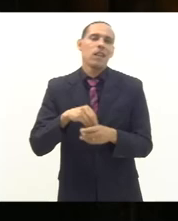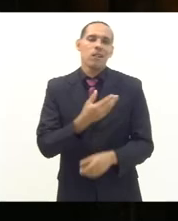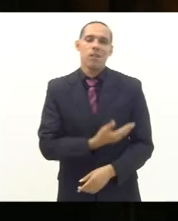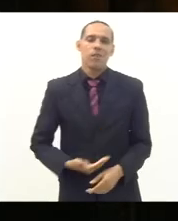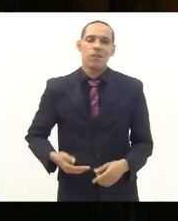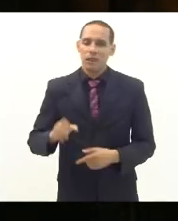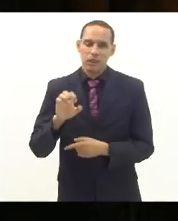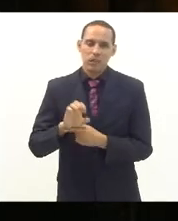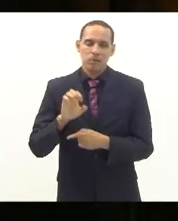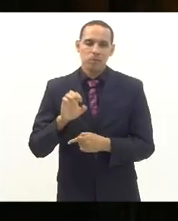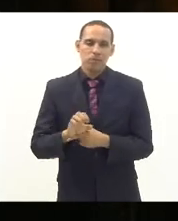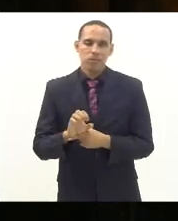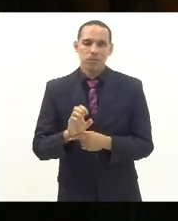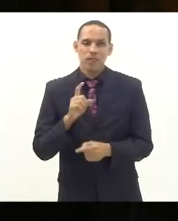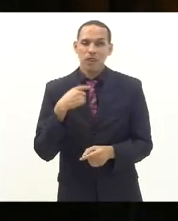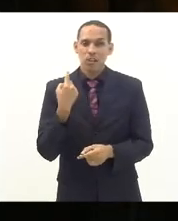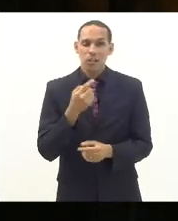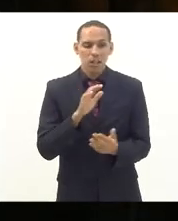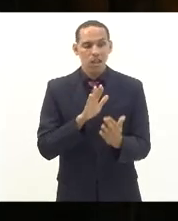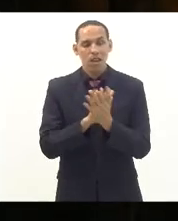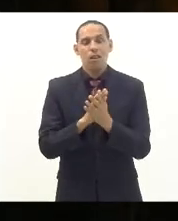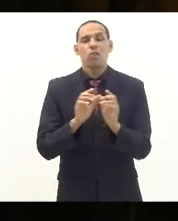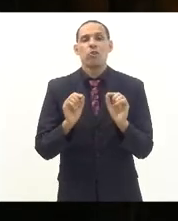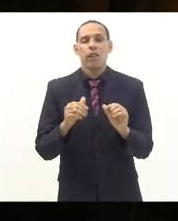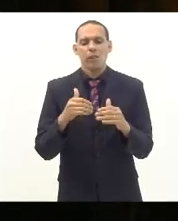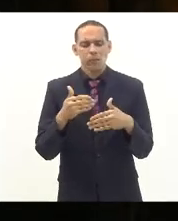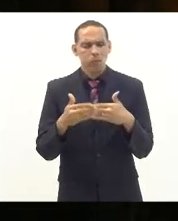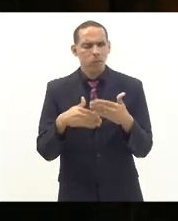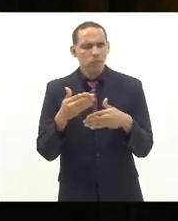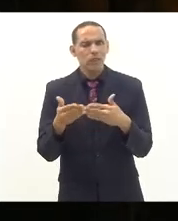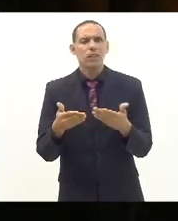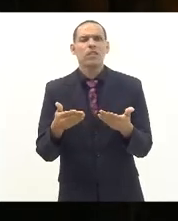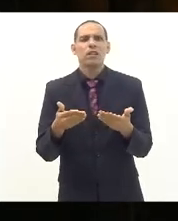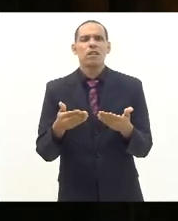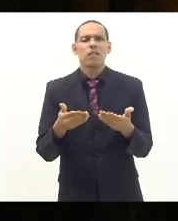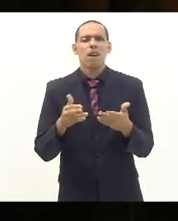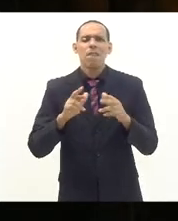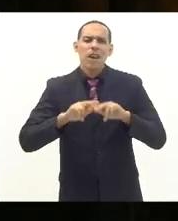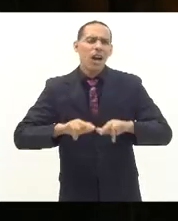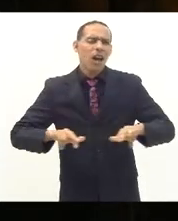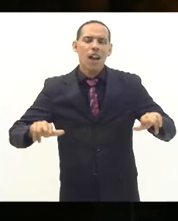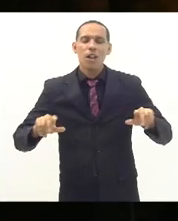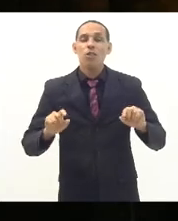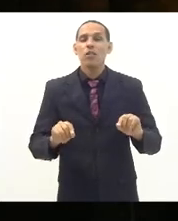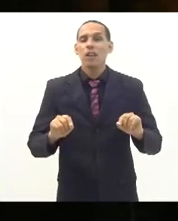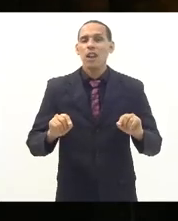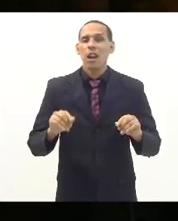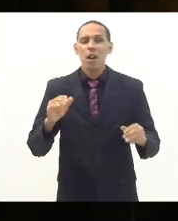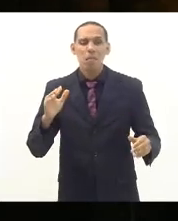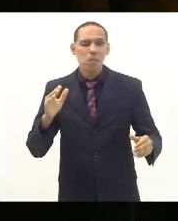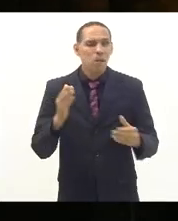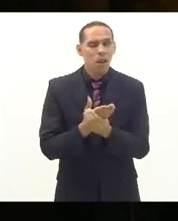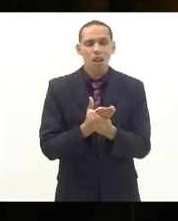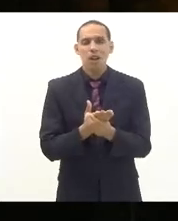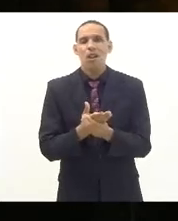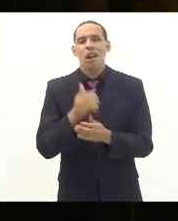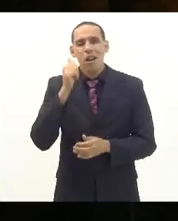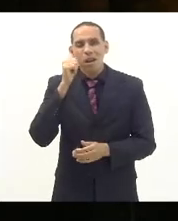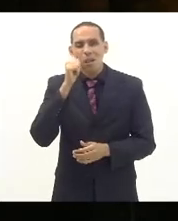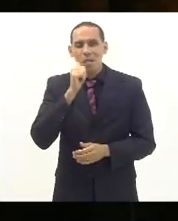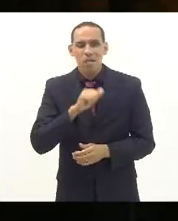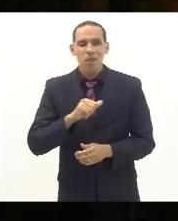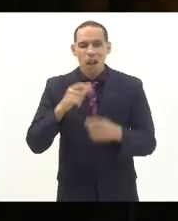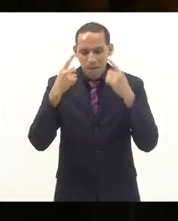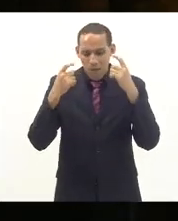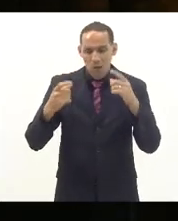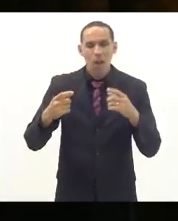do estado e estamos encarando um processos e mais processos de violência obstétrica nós